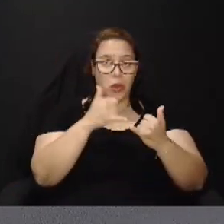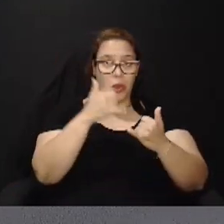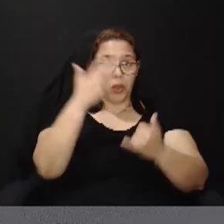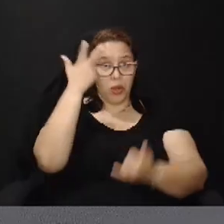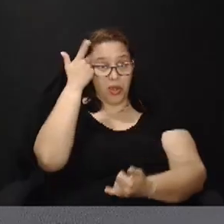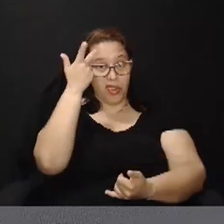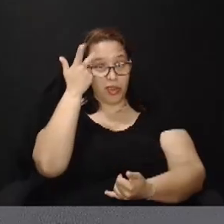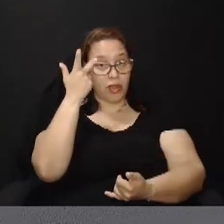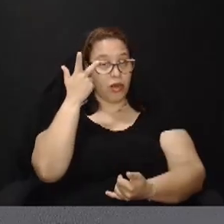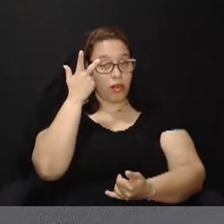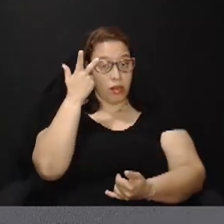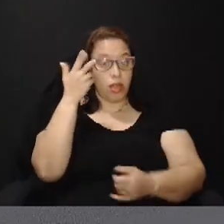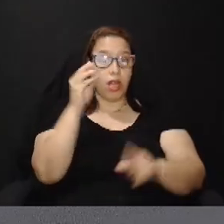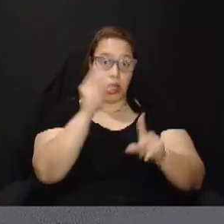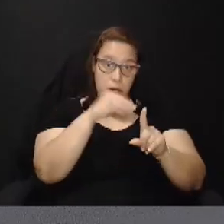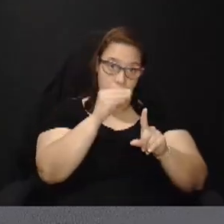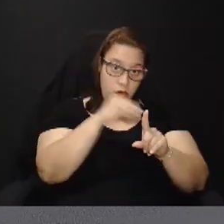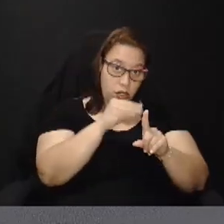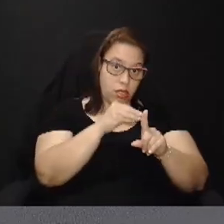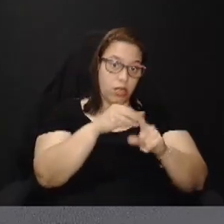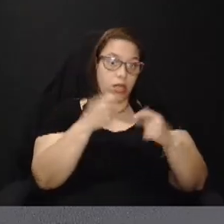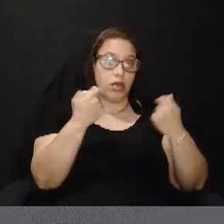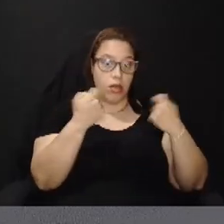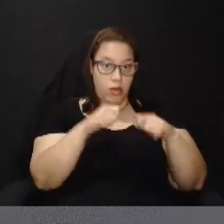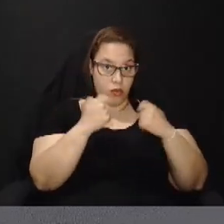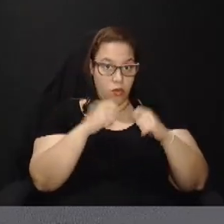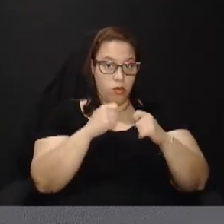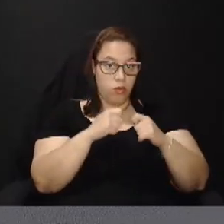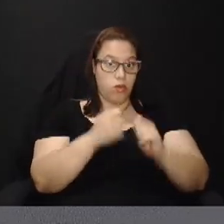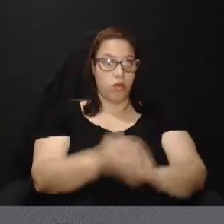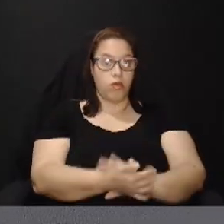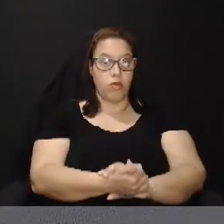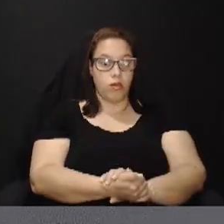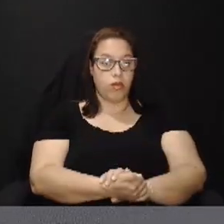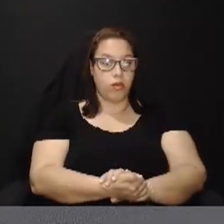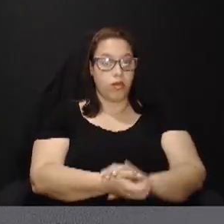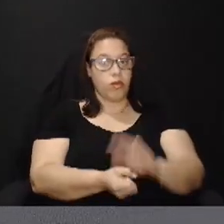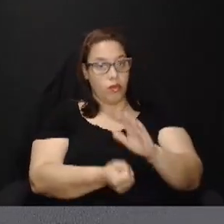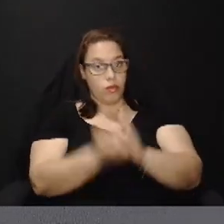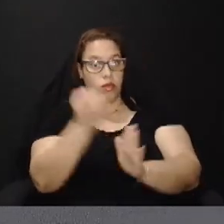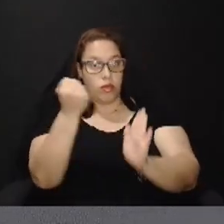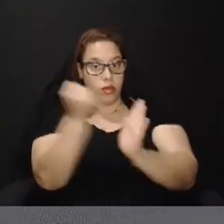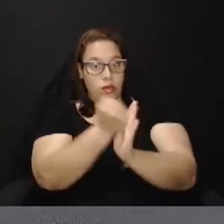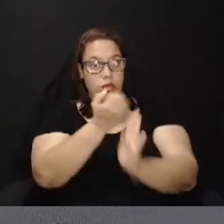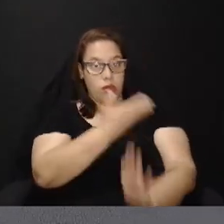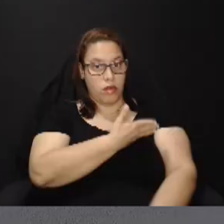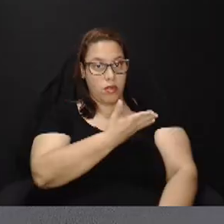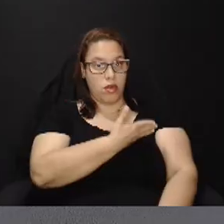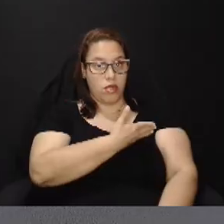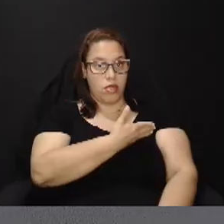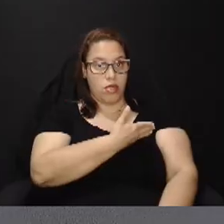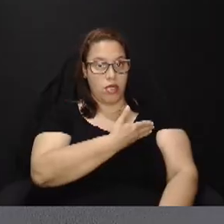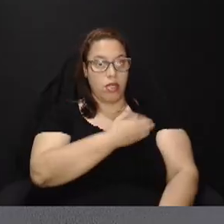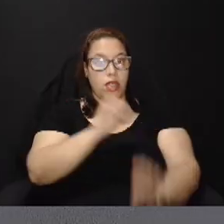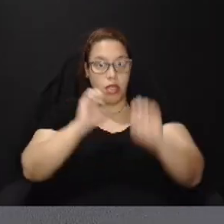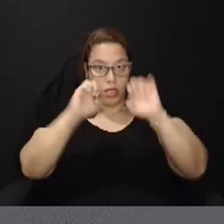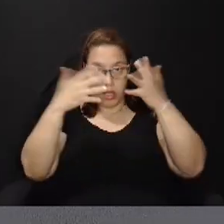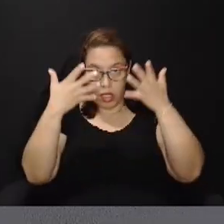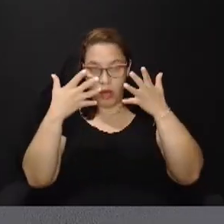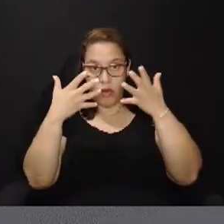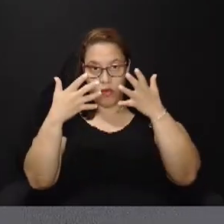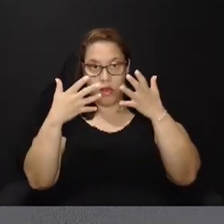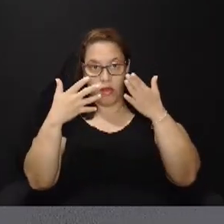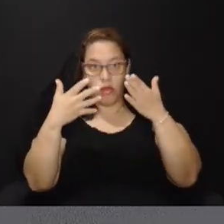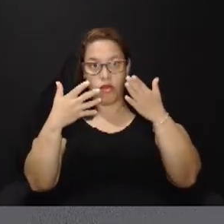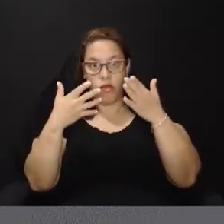mais carente, que precisa, né, de um... Então a gente criou esse selo amigo, que é assim, poxa, tá num evento, né, de